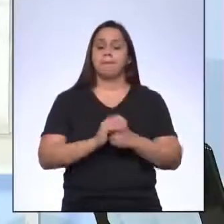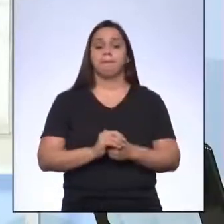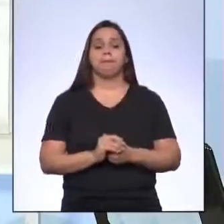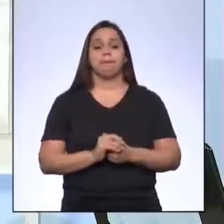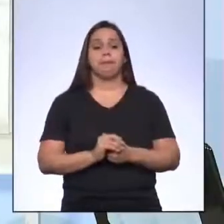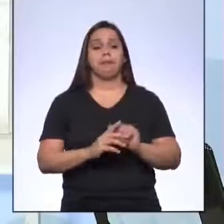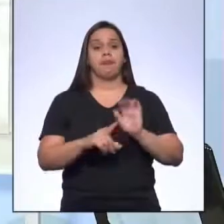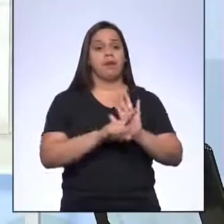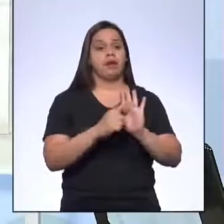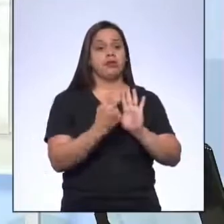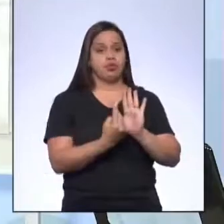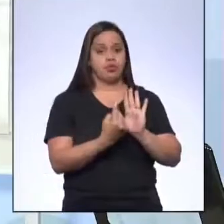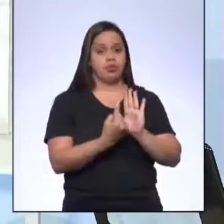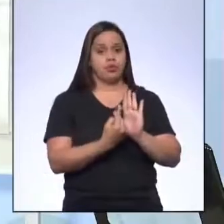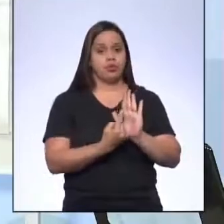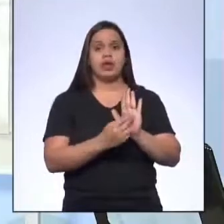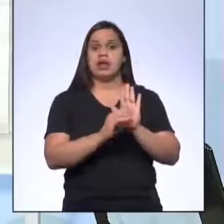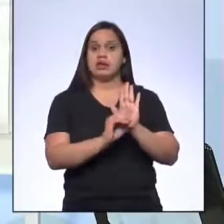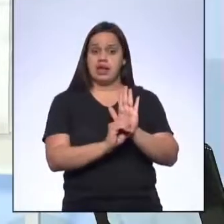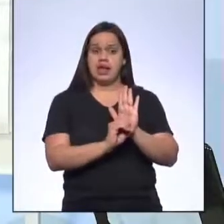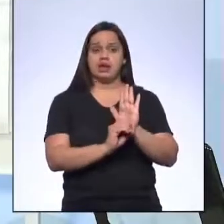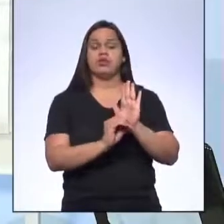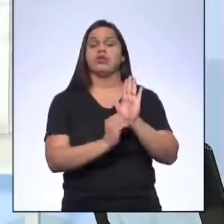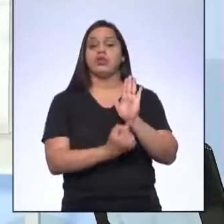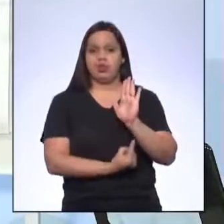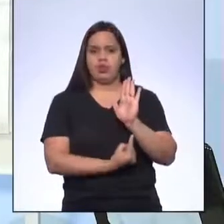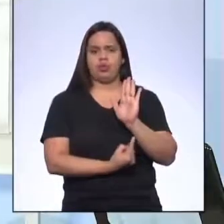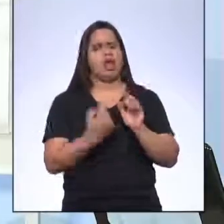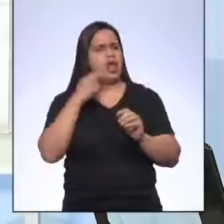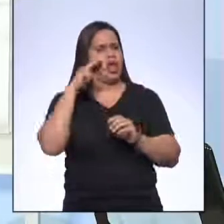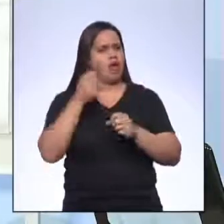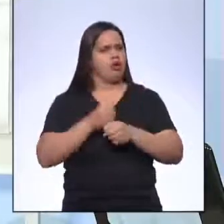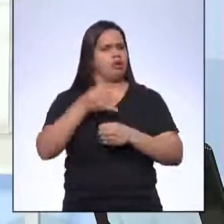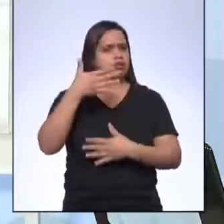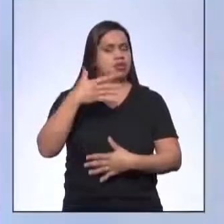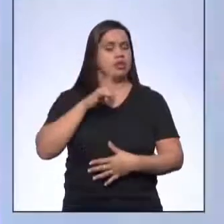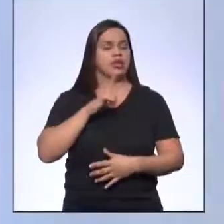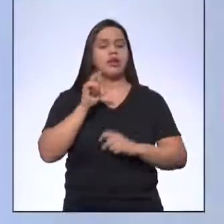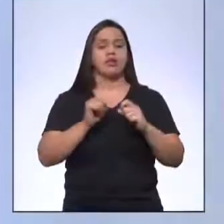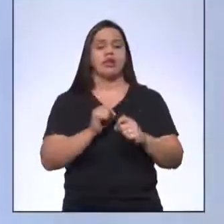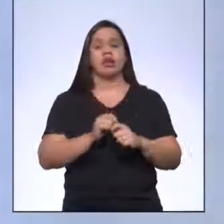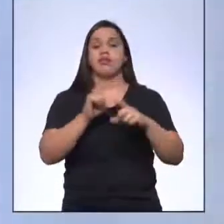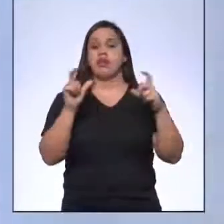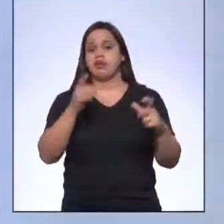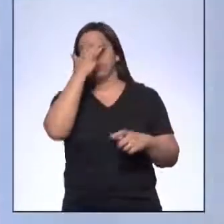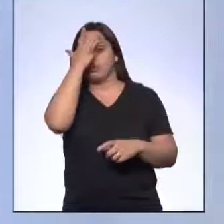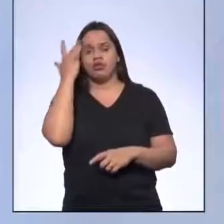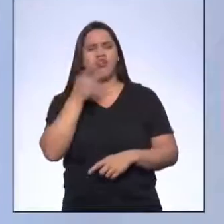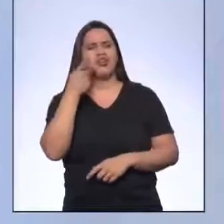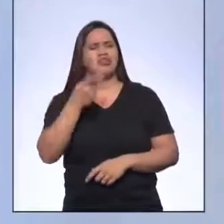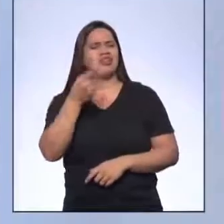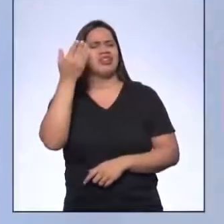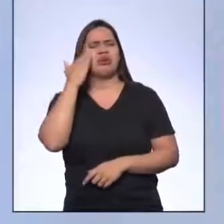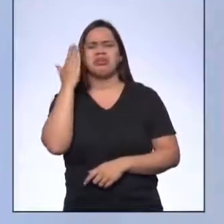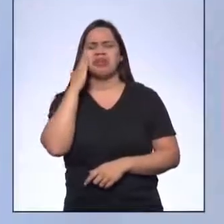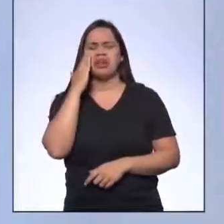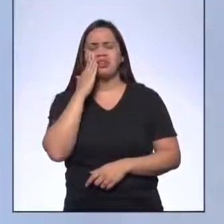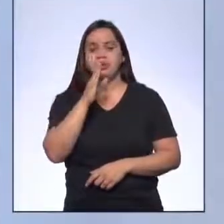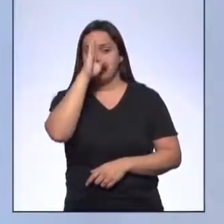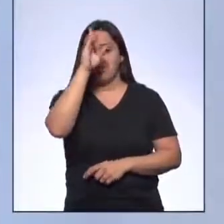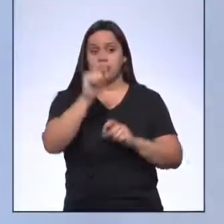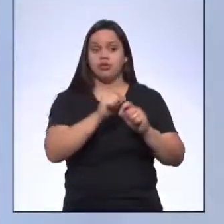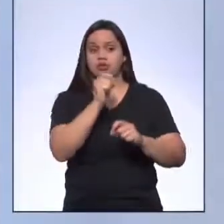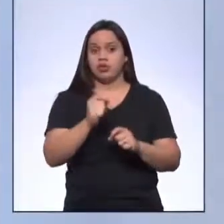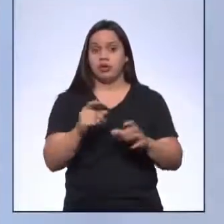menos 10 e um eu olhei no chat que tem bastante a gente falou Não entendi principalmente a parte da